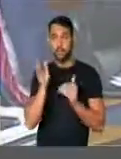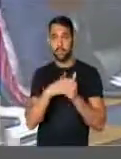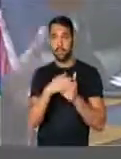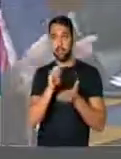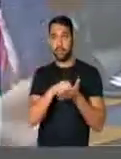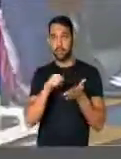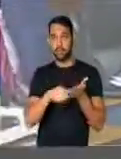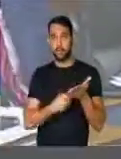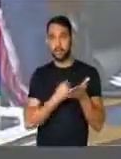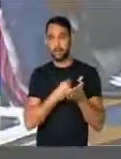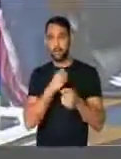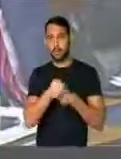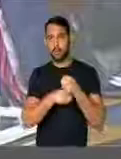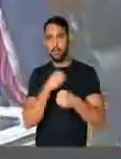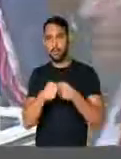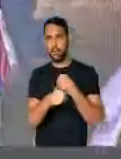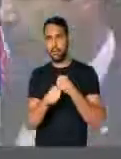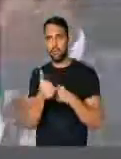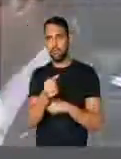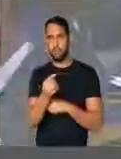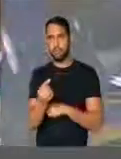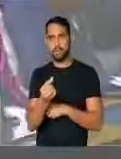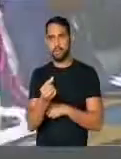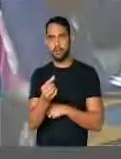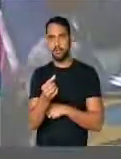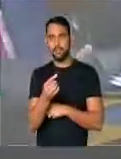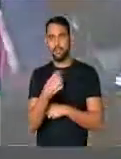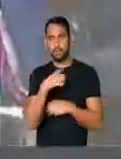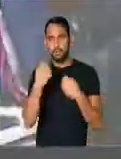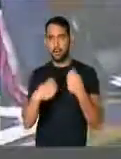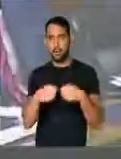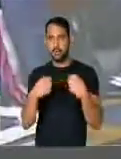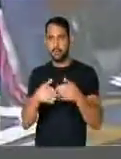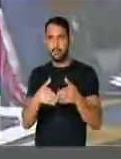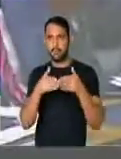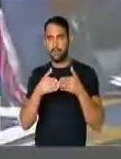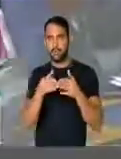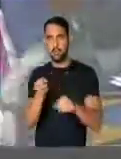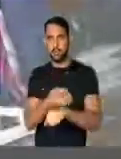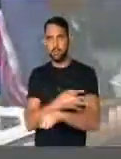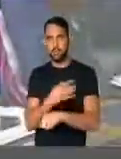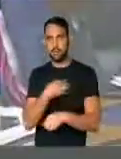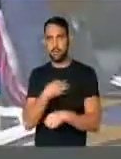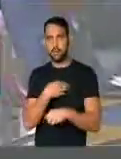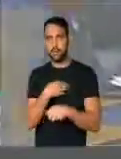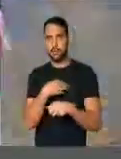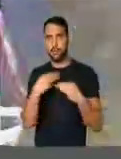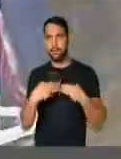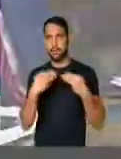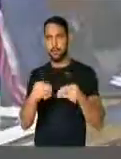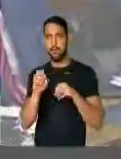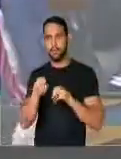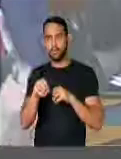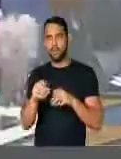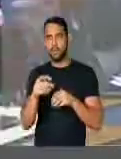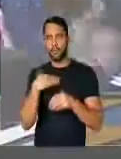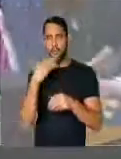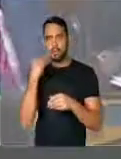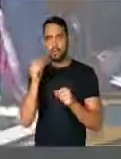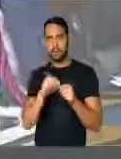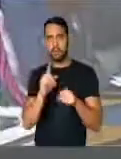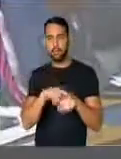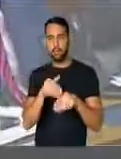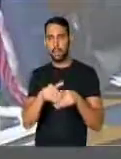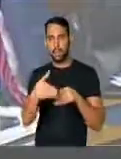se inscreveram em relação ao ano de 2016. É preciso pedir a sensibilidade do ministro, do Ministério da Educação, quem sabe dilatar